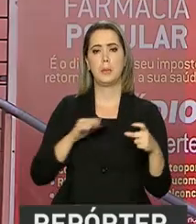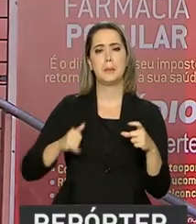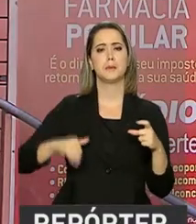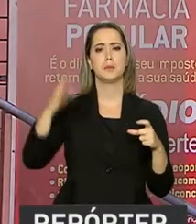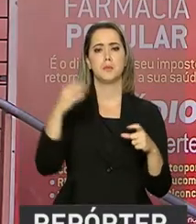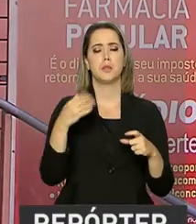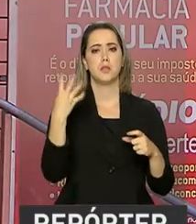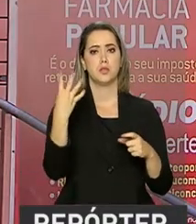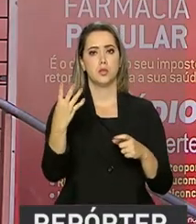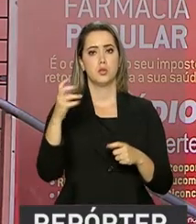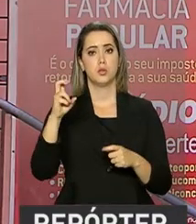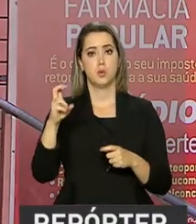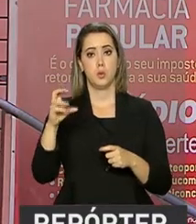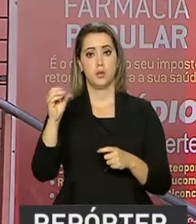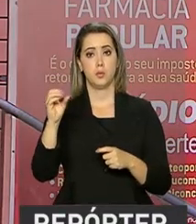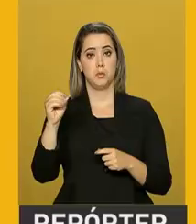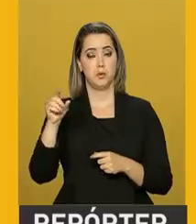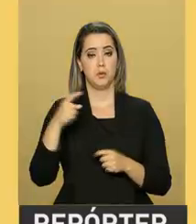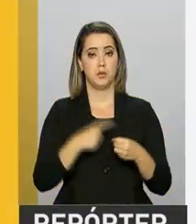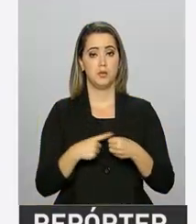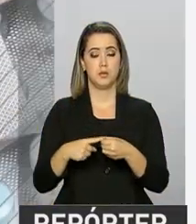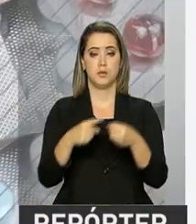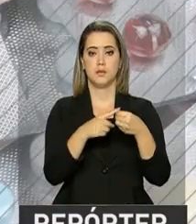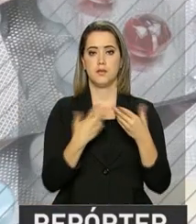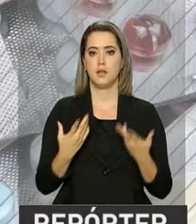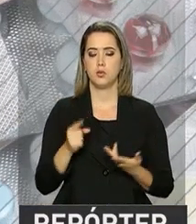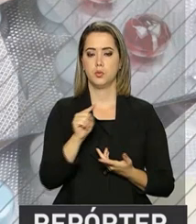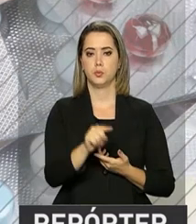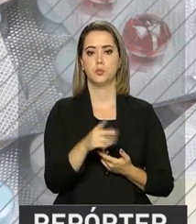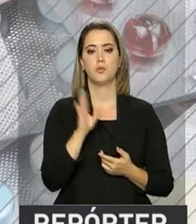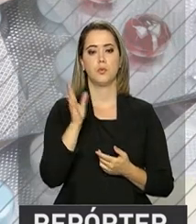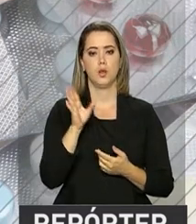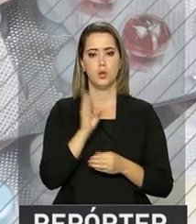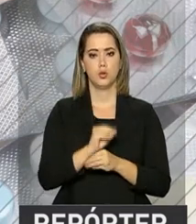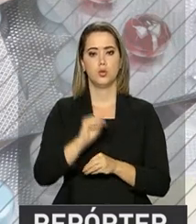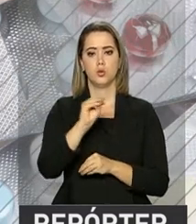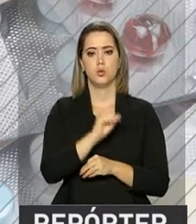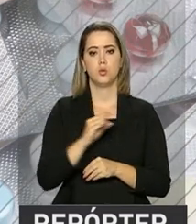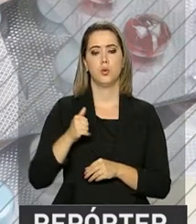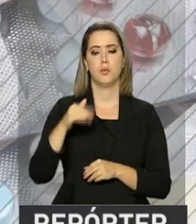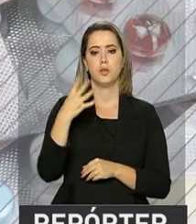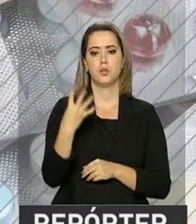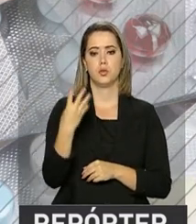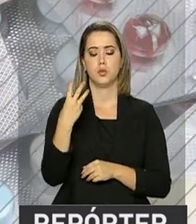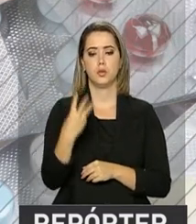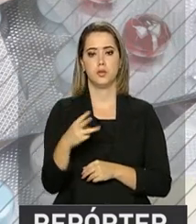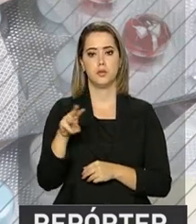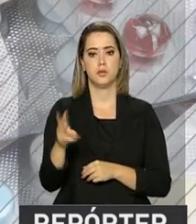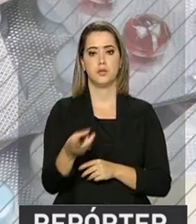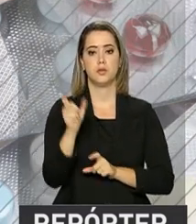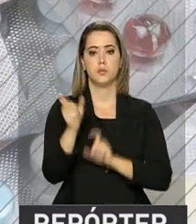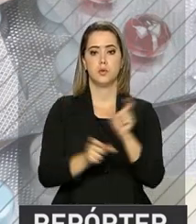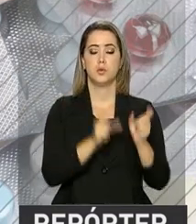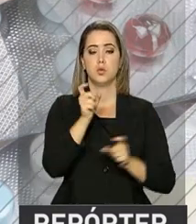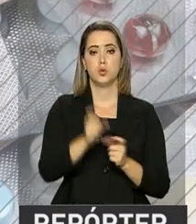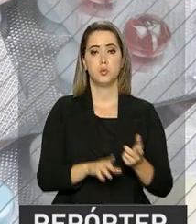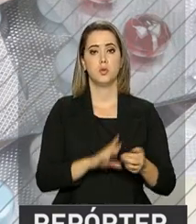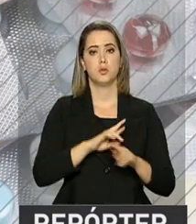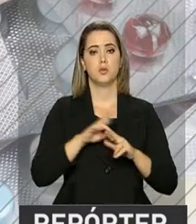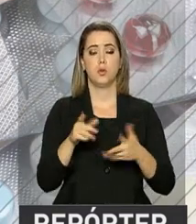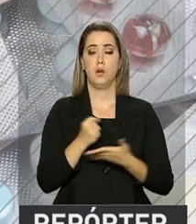de 4.500 municípios. O Farmácia Popular já atendeu mais de 43 milhões de brasileiros.